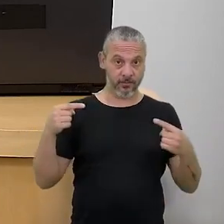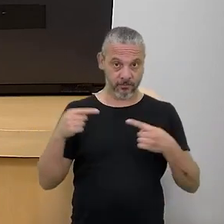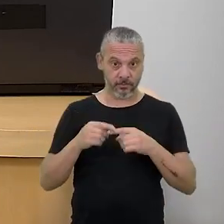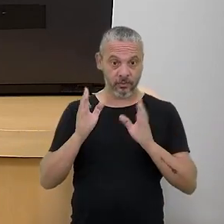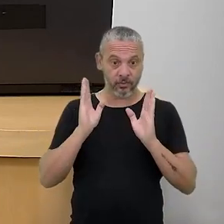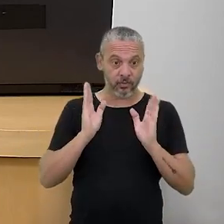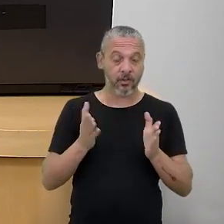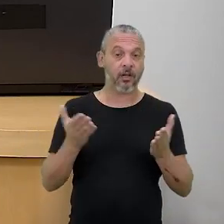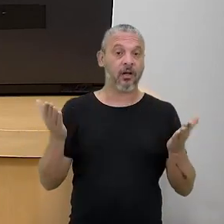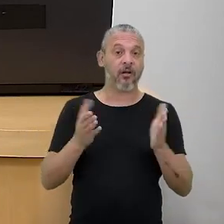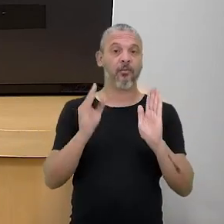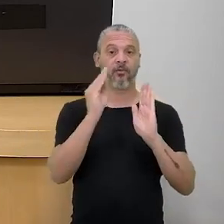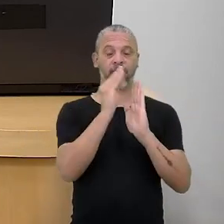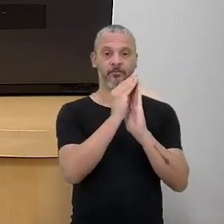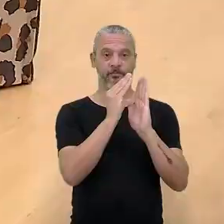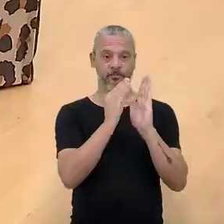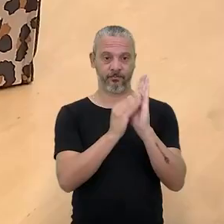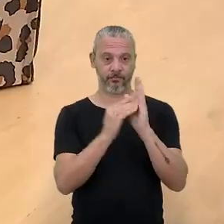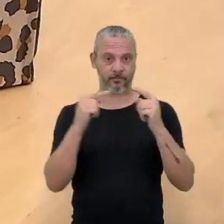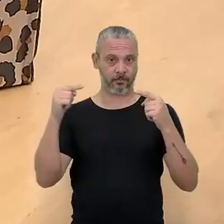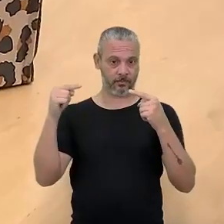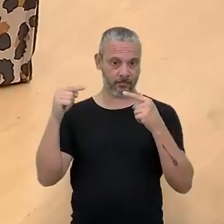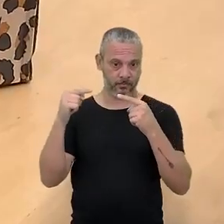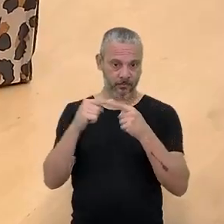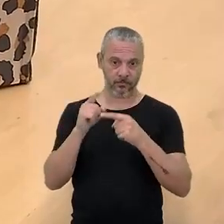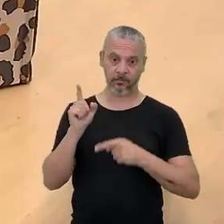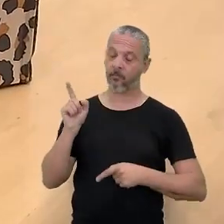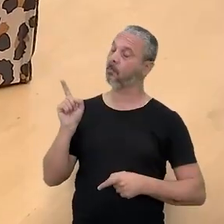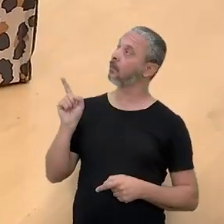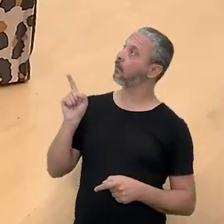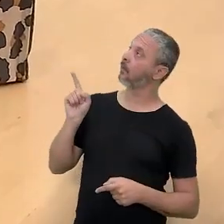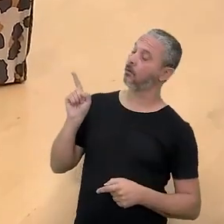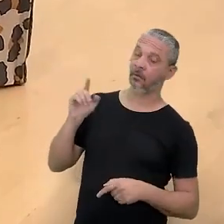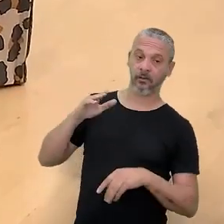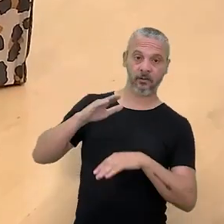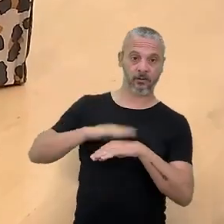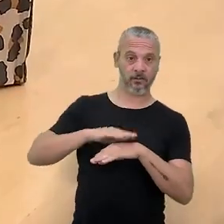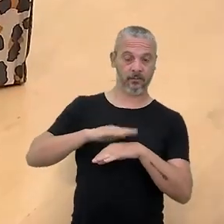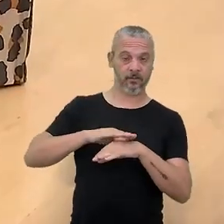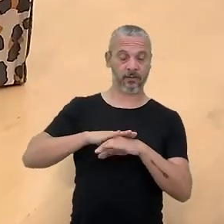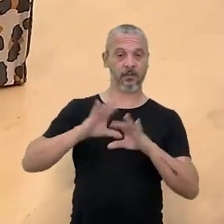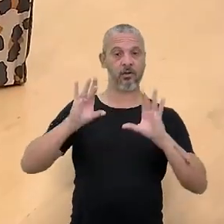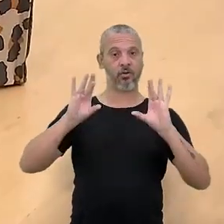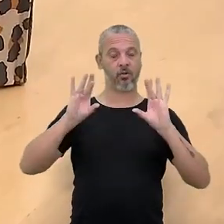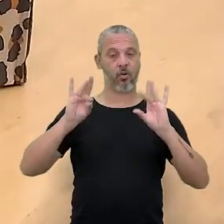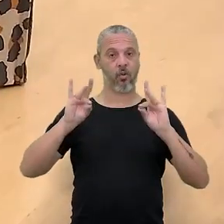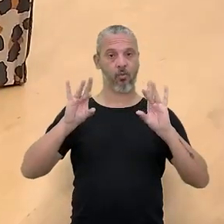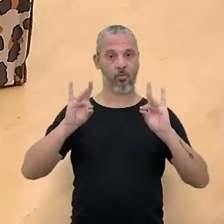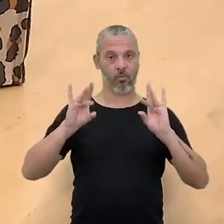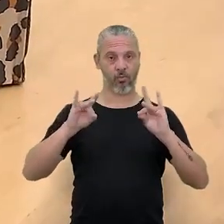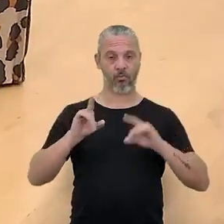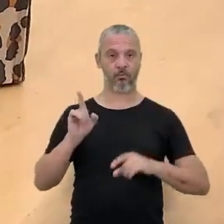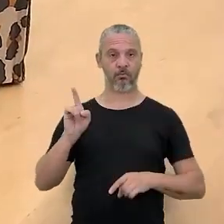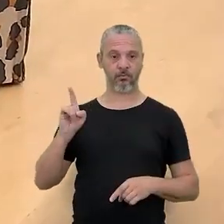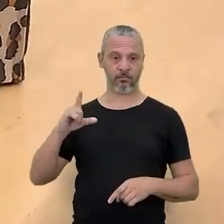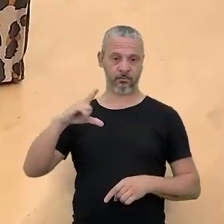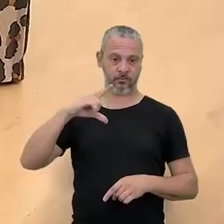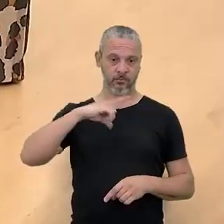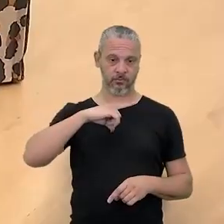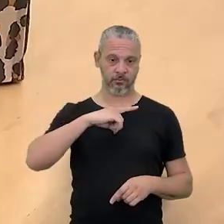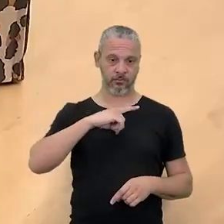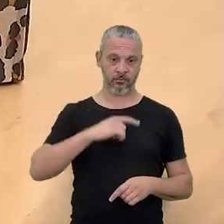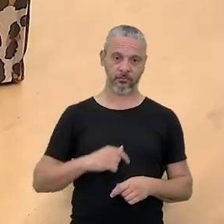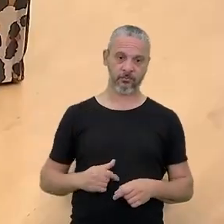pegou por baixo, já posso pegar, colocar no meu buraquinho, já posso fazer aqui, ó, na cola quente,